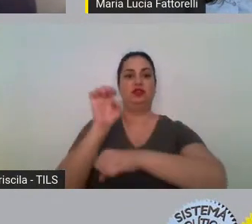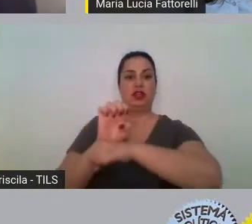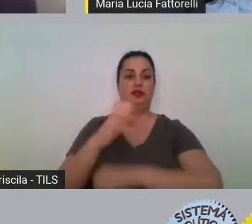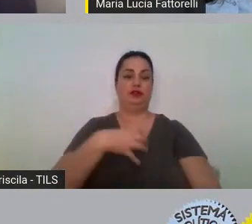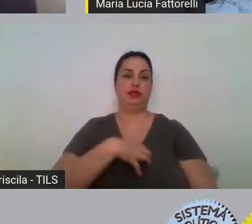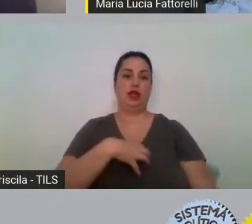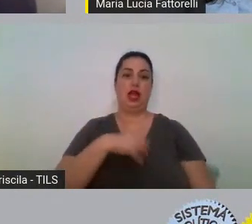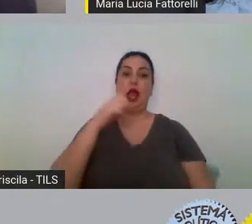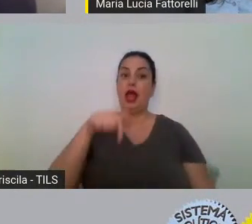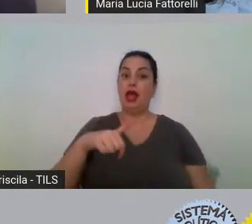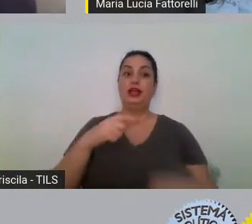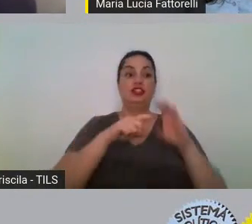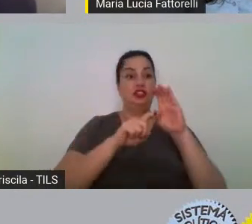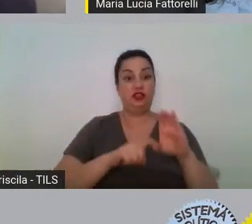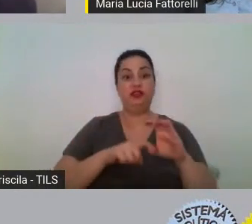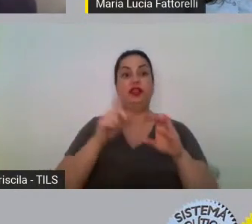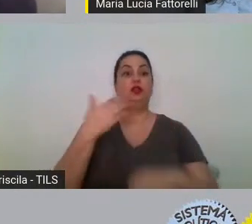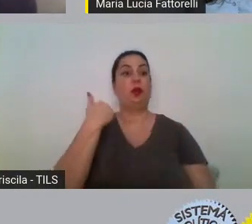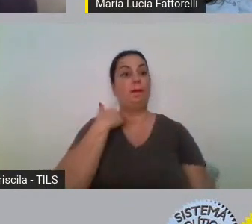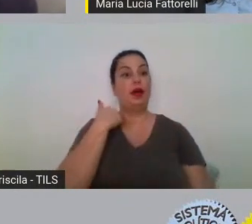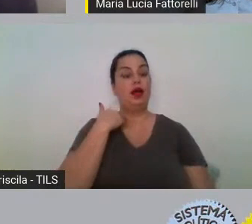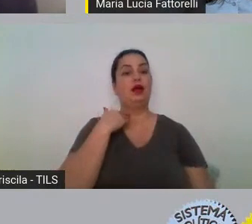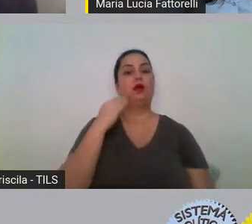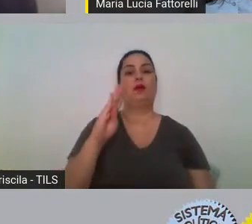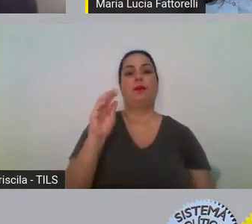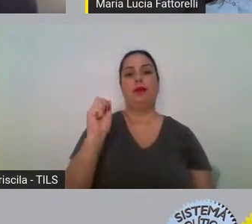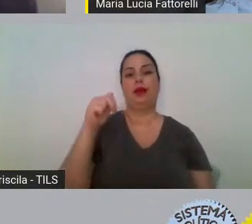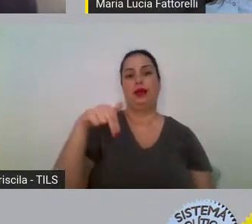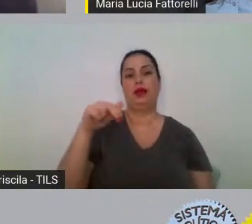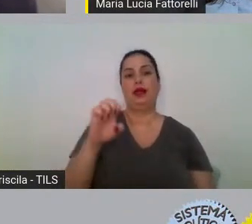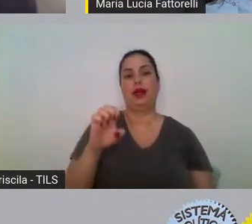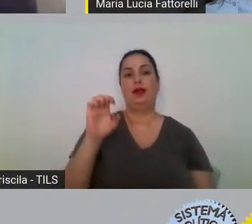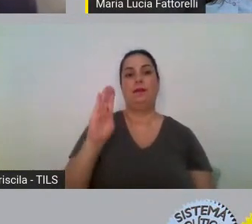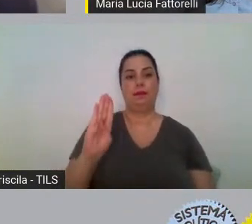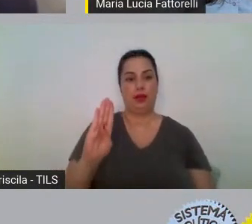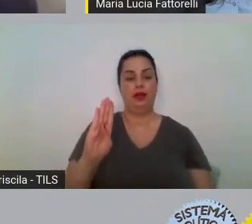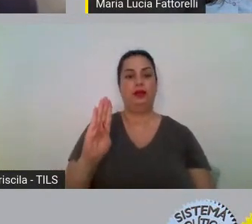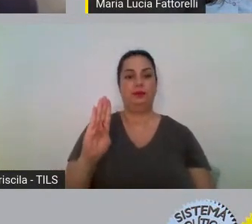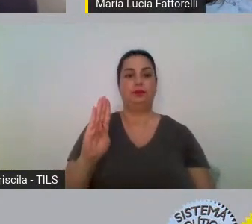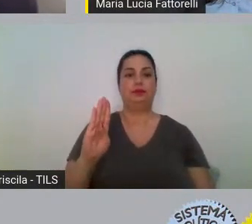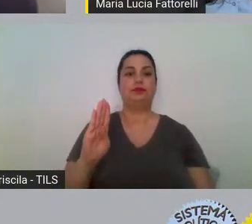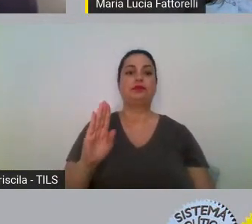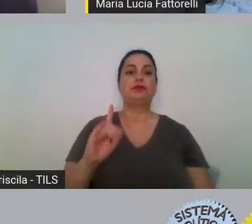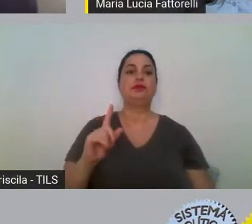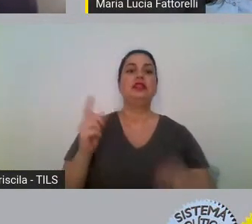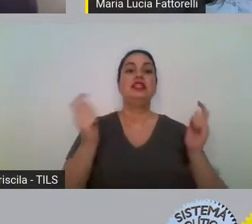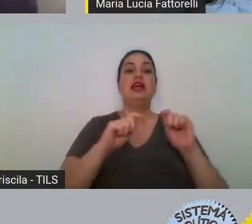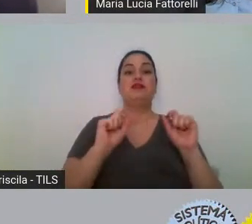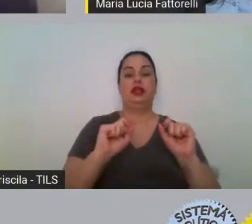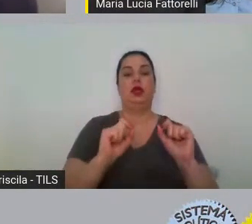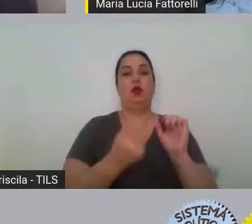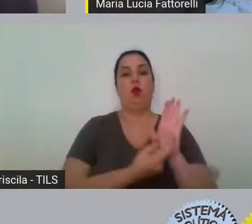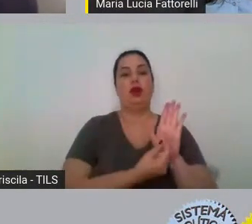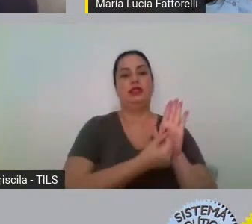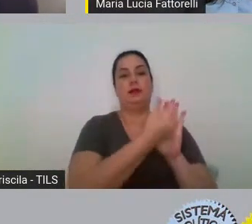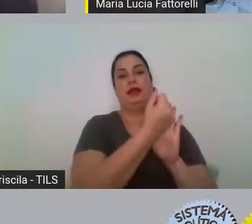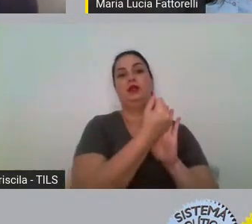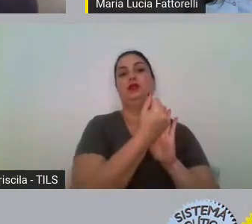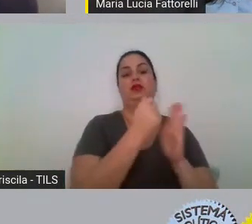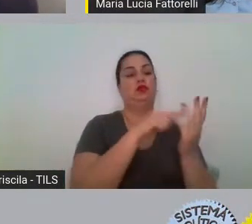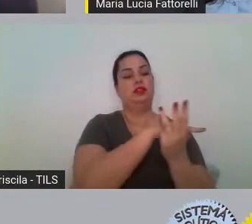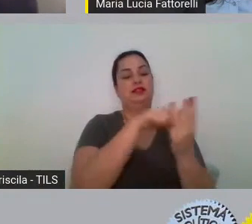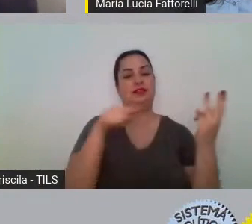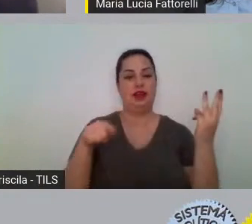isso aí daria 3 vezes o orçamento das 3 universidades baianas que estão sendo atacadas de todas as formas.